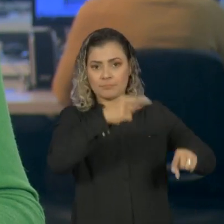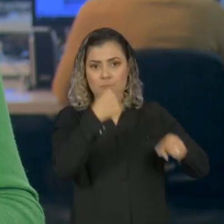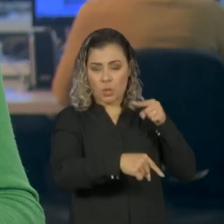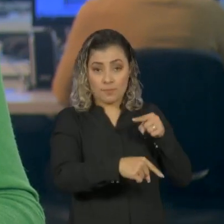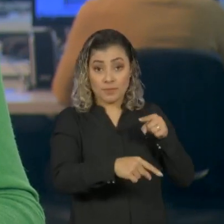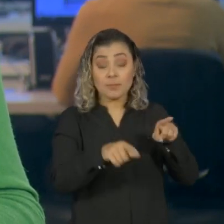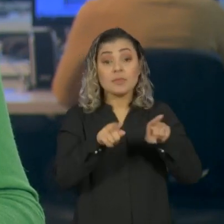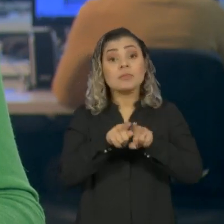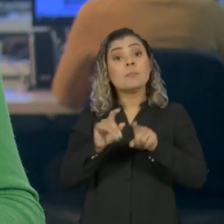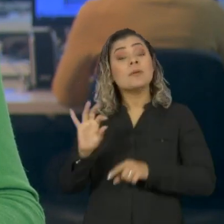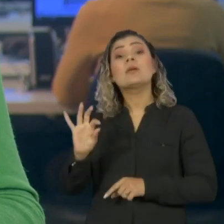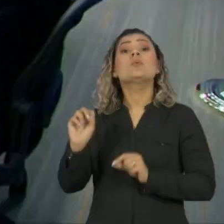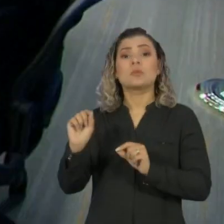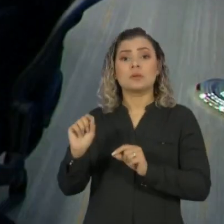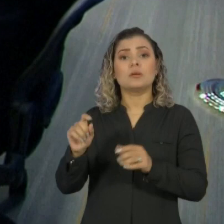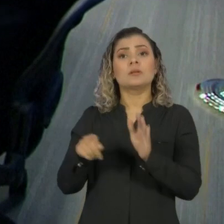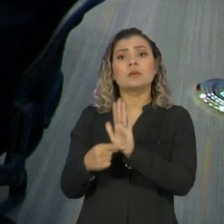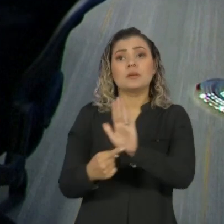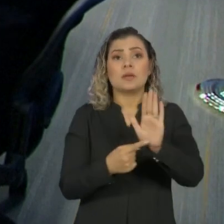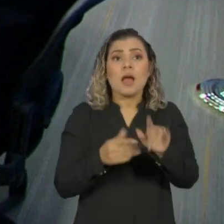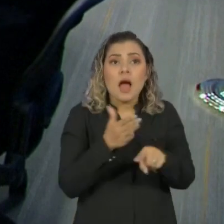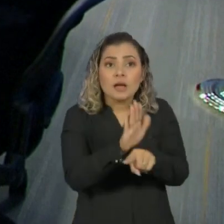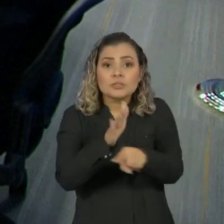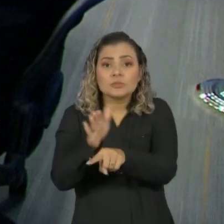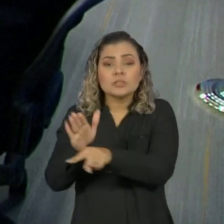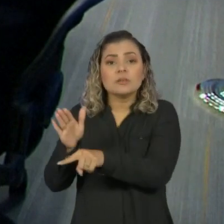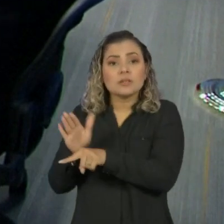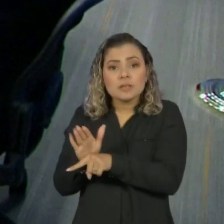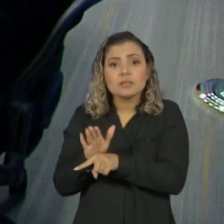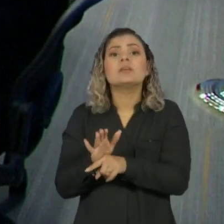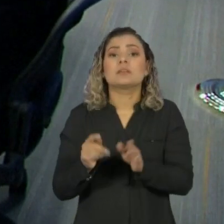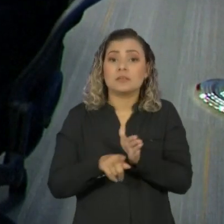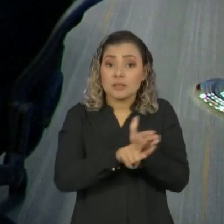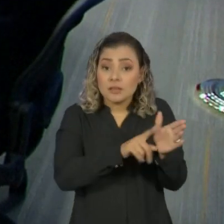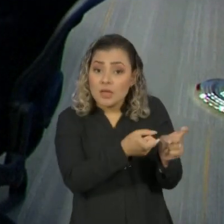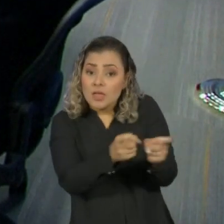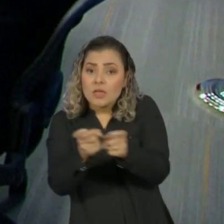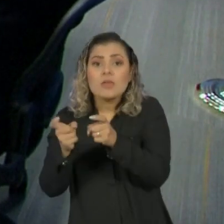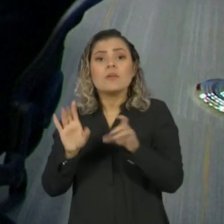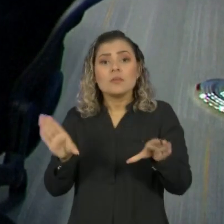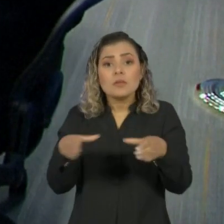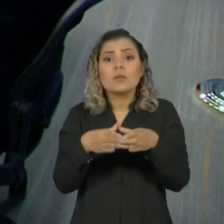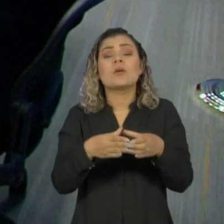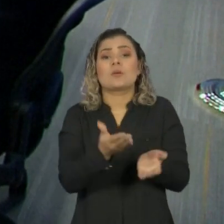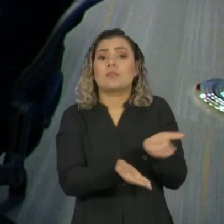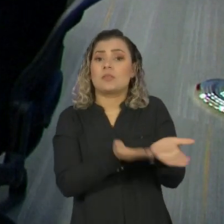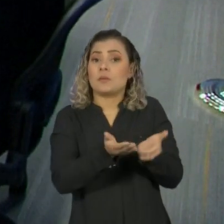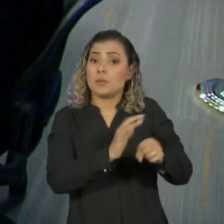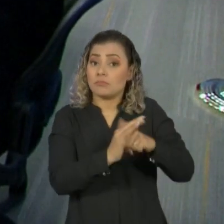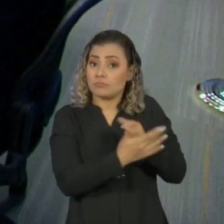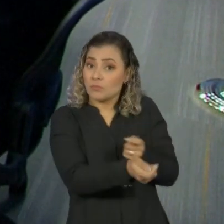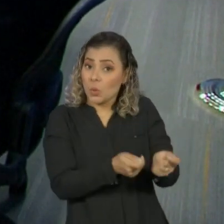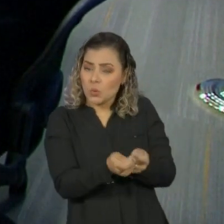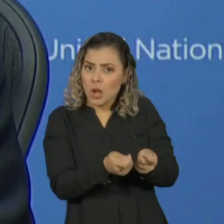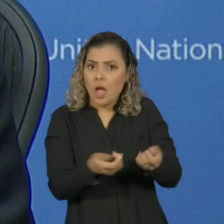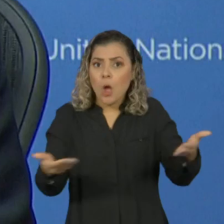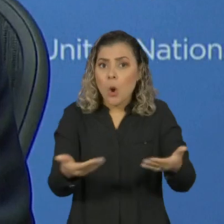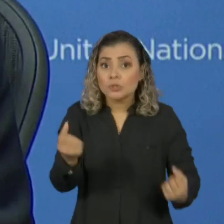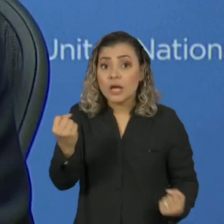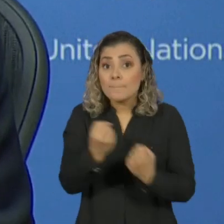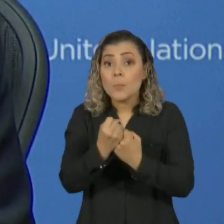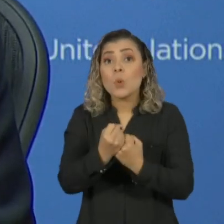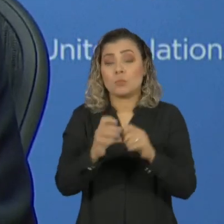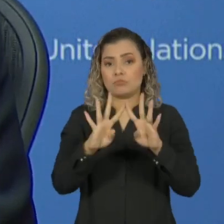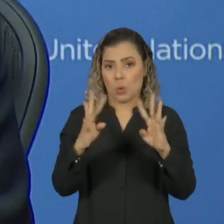no enfrentamento da pandemia. A reunião convocada para hoje quer fortalecer o apoio a